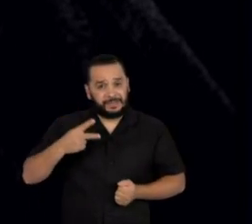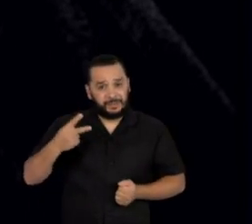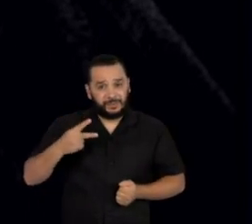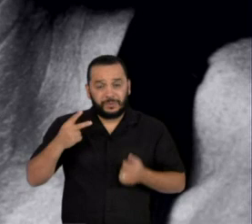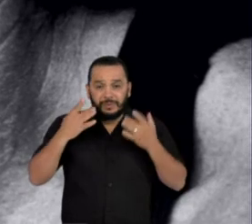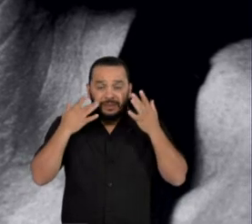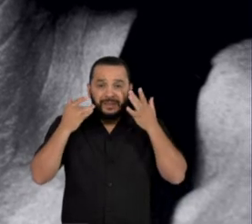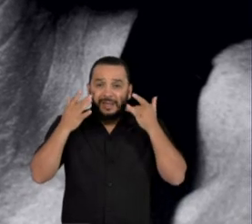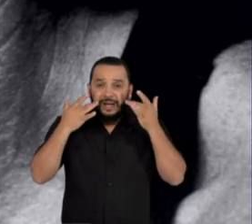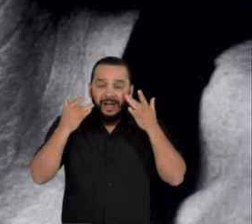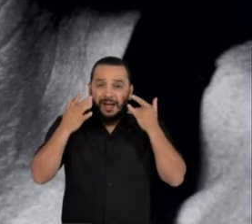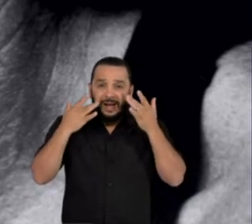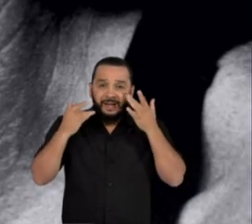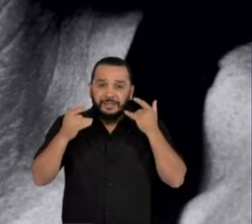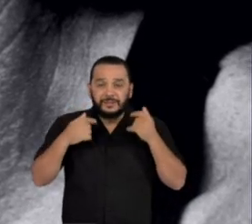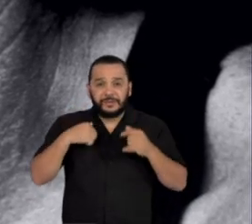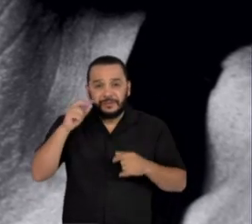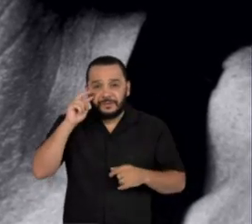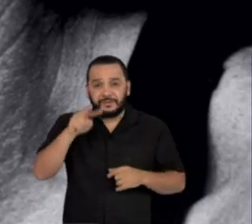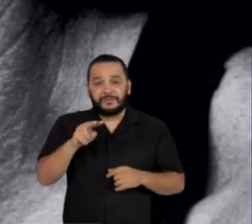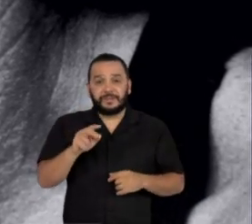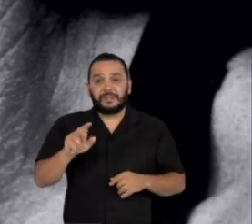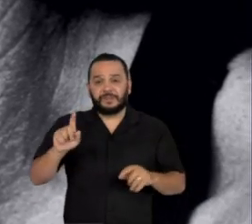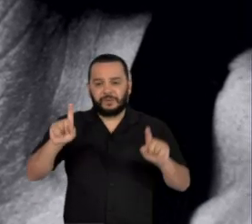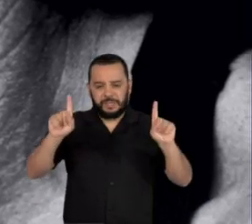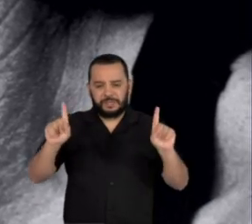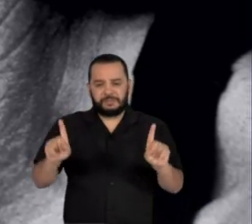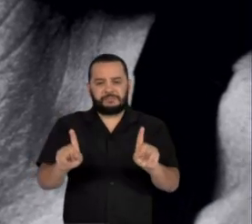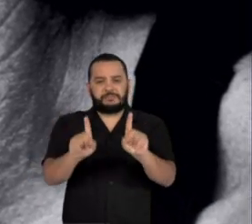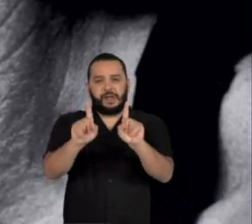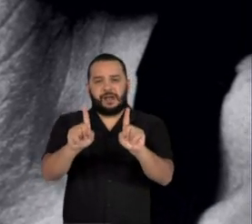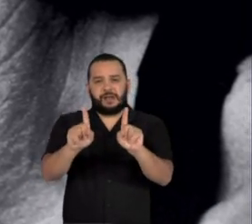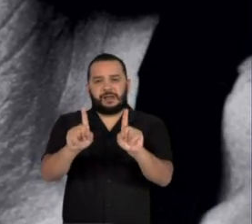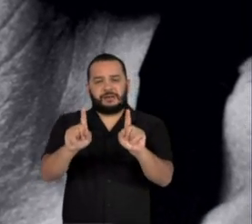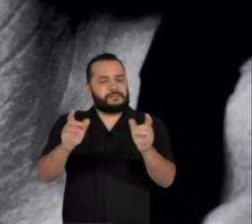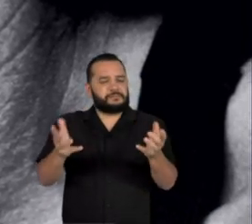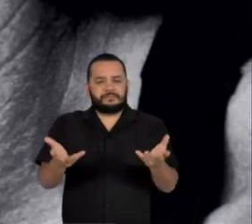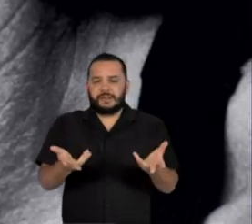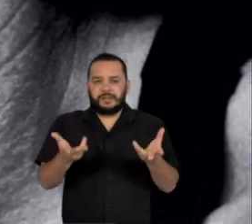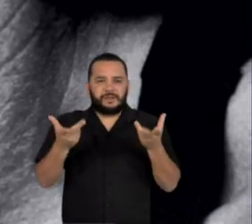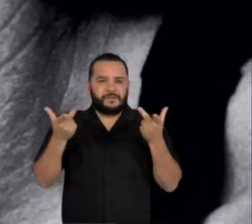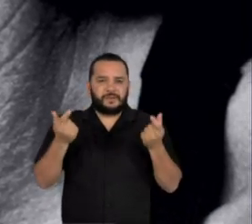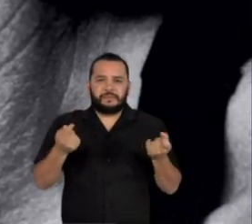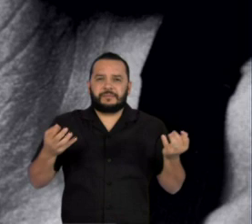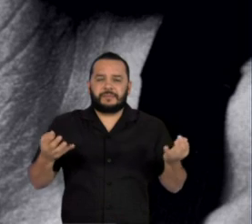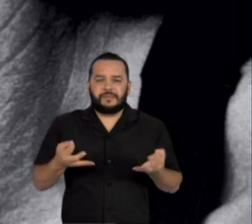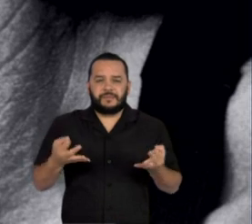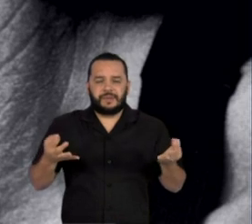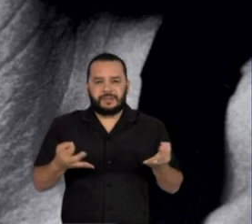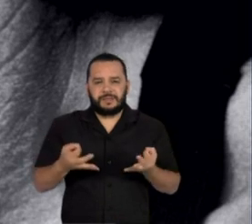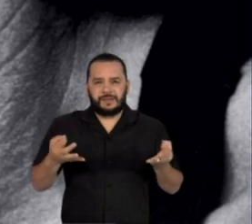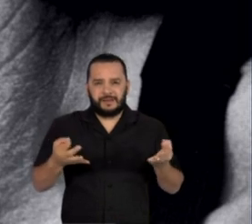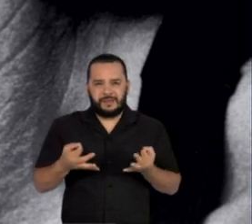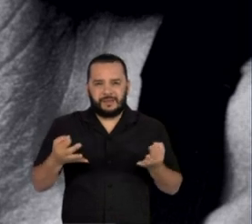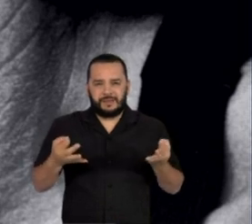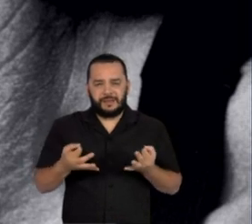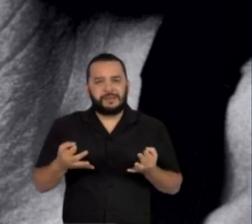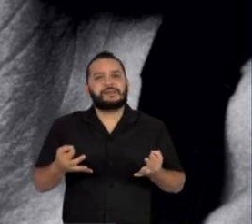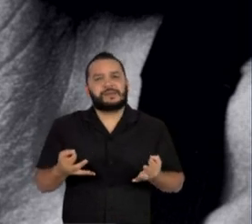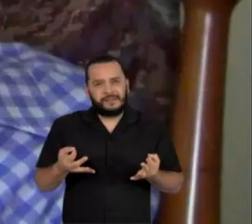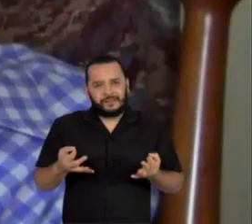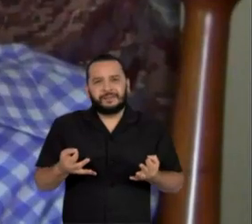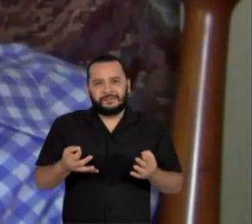repente, ver 2 atores brilhando tanto e fazendo com tanta perfeição aqueles